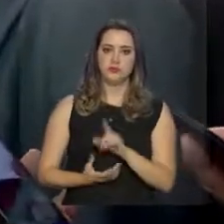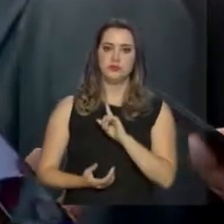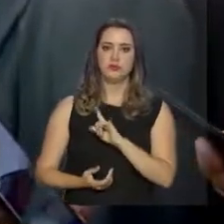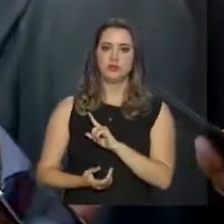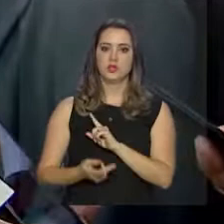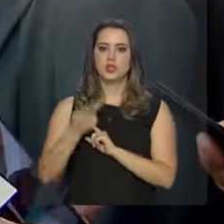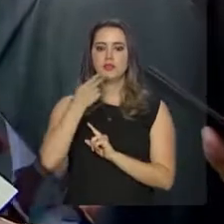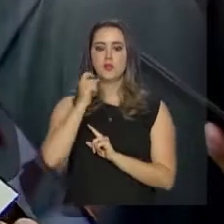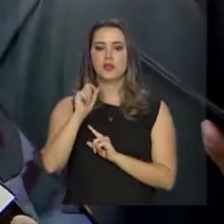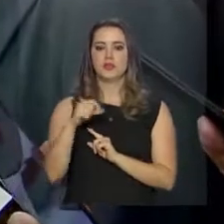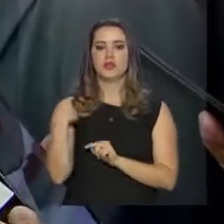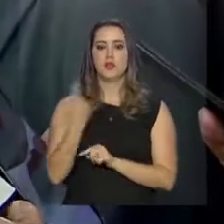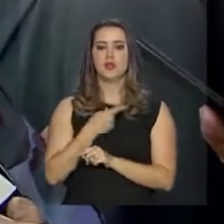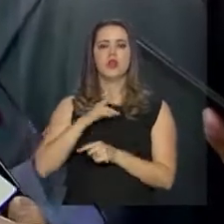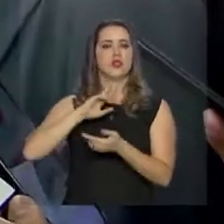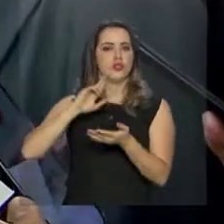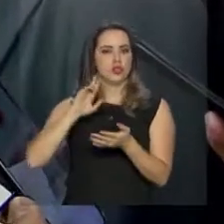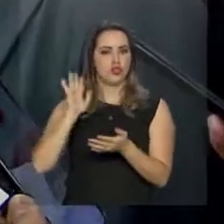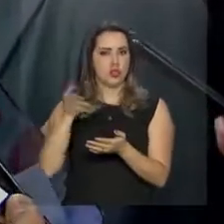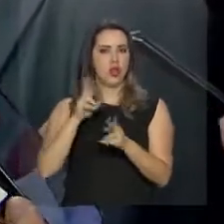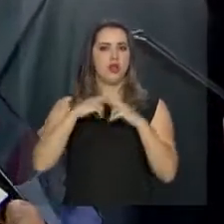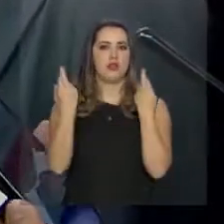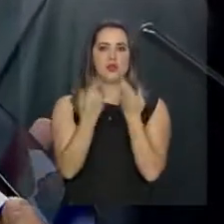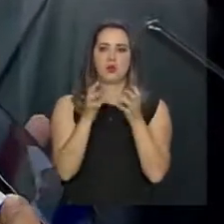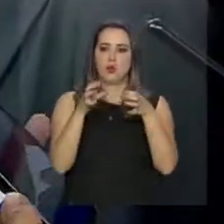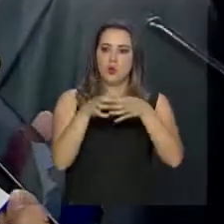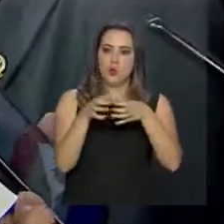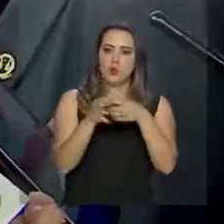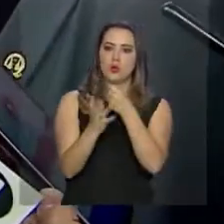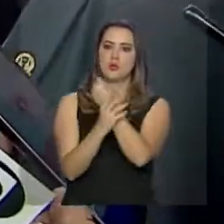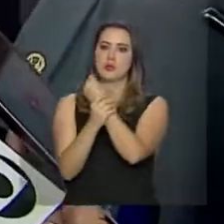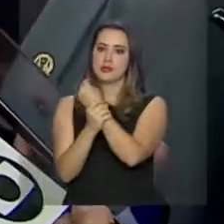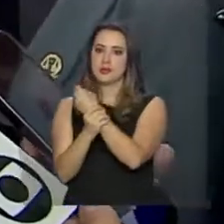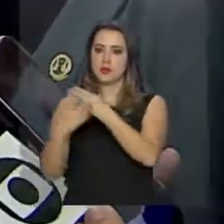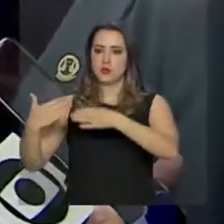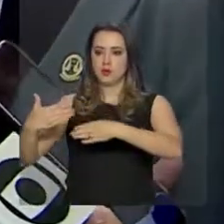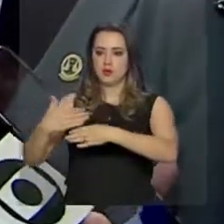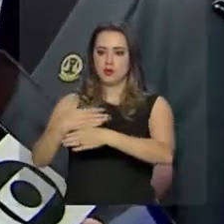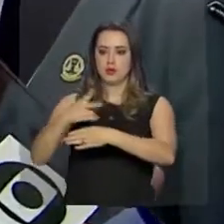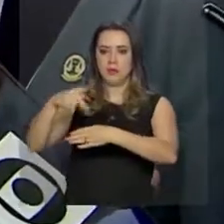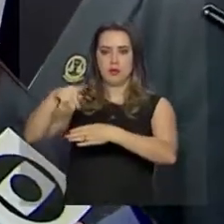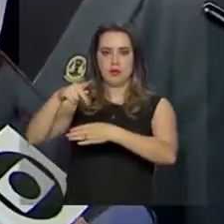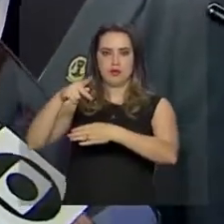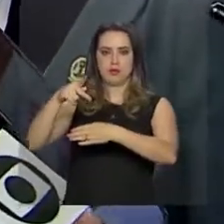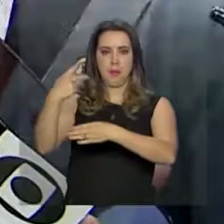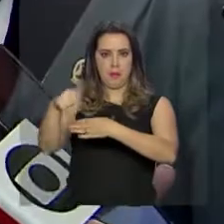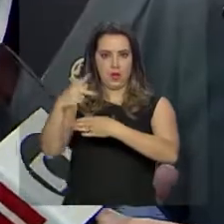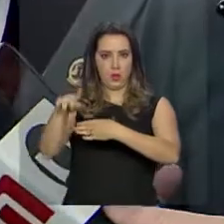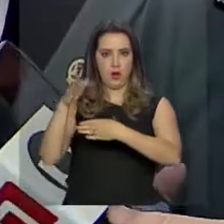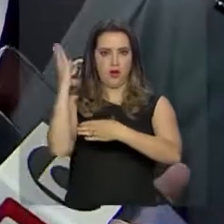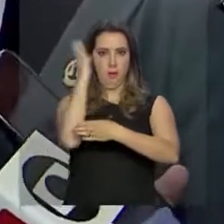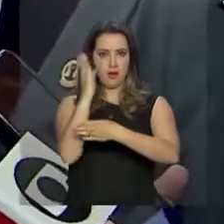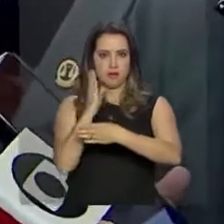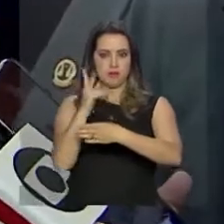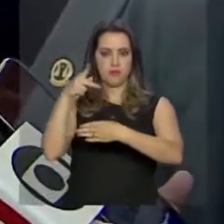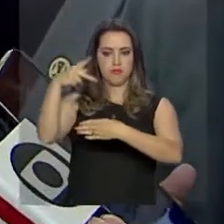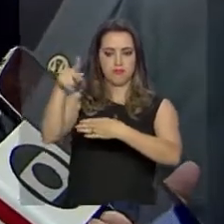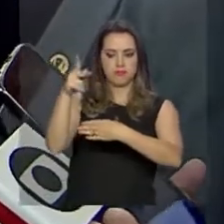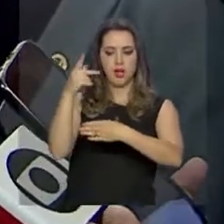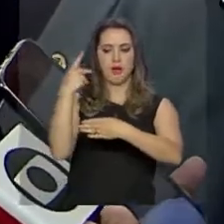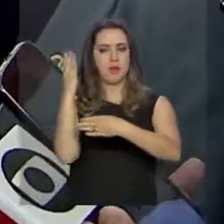segurança, especialmente segurança de fronteiras, né? O nosso chanceler, o nosso ministro da Justiça, o ministro de Segurança Institucional, tem feito muitas